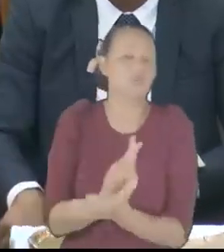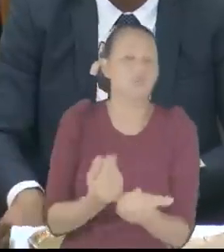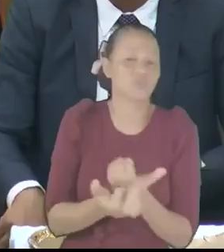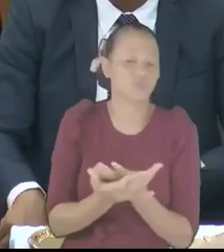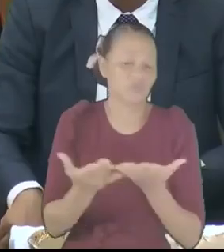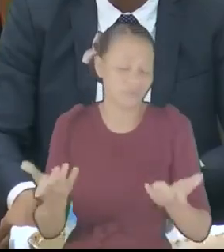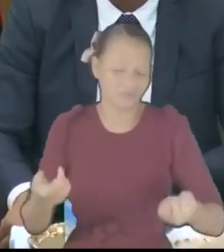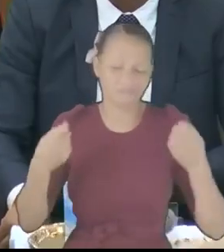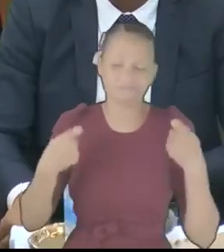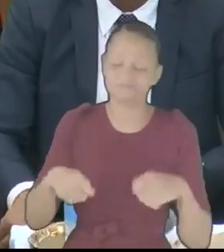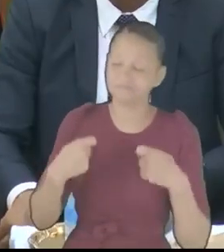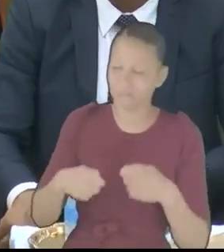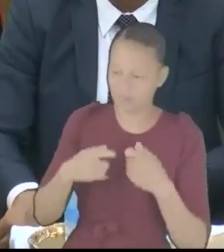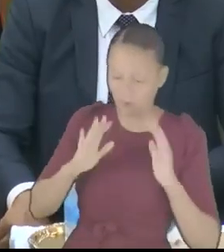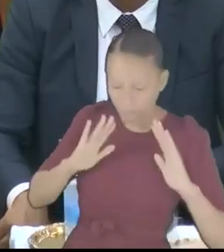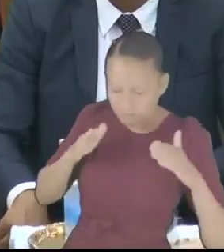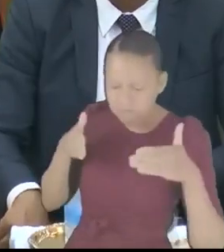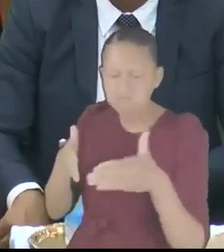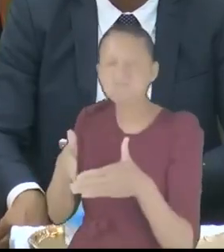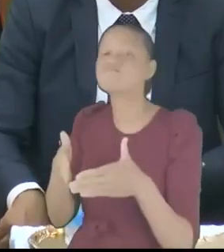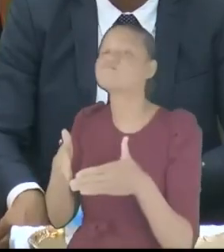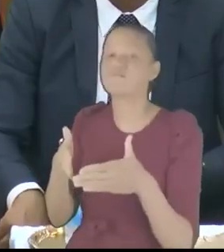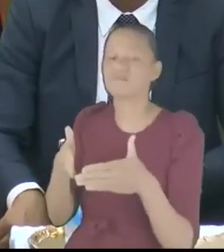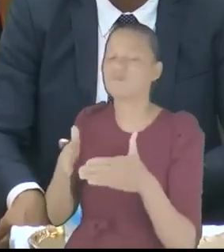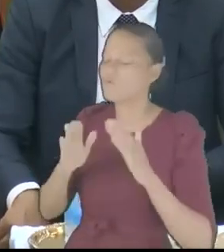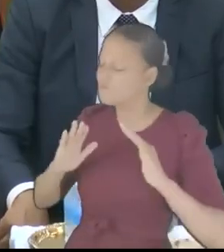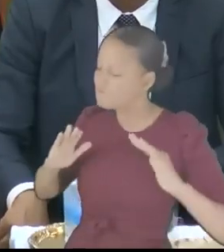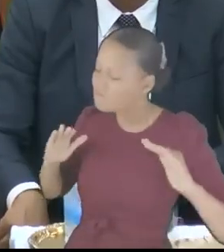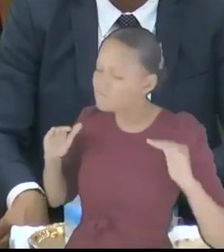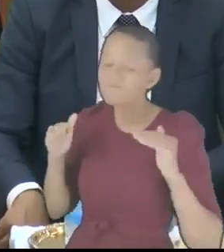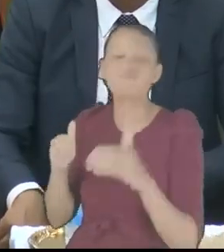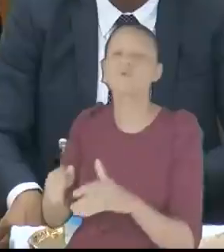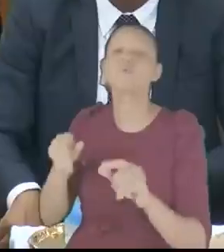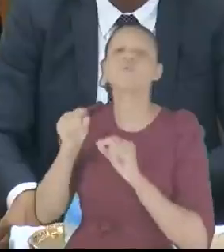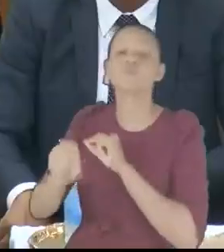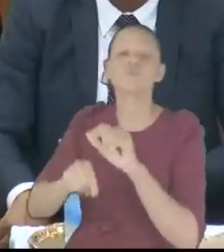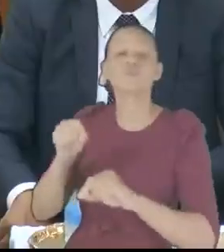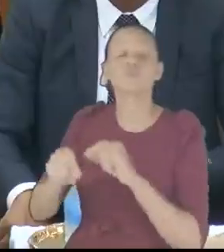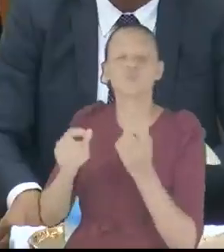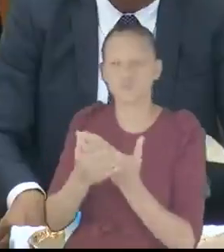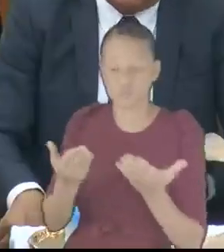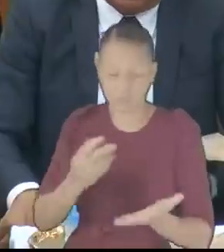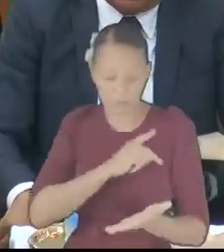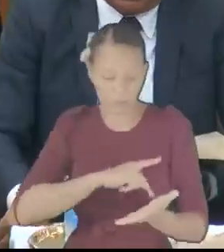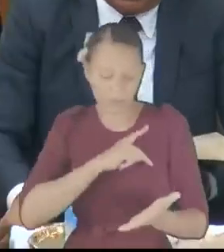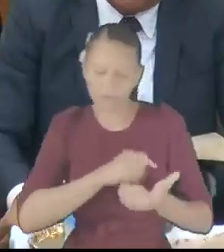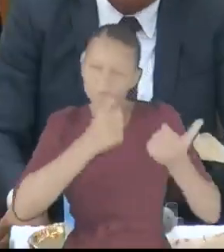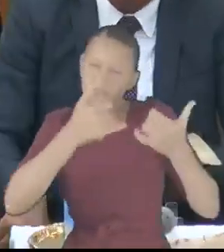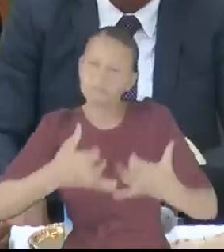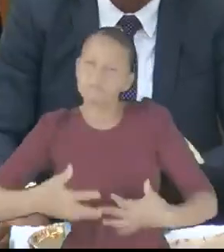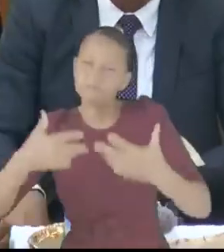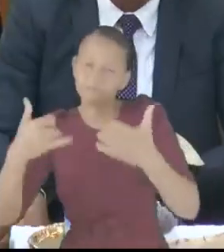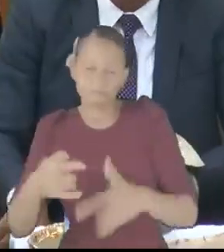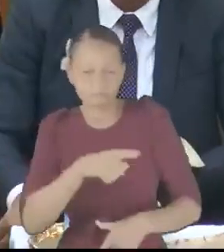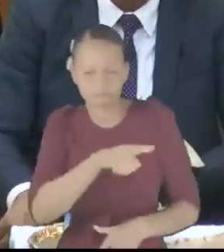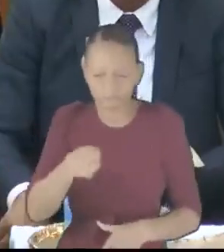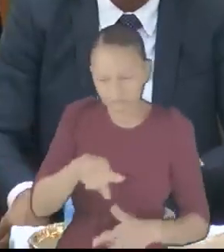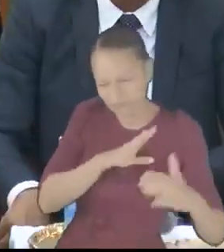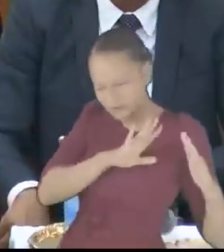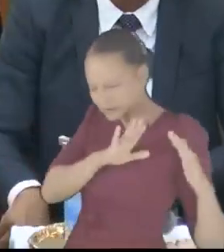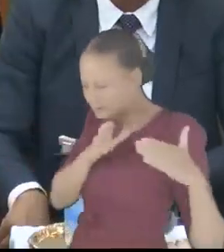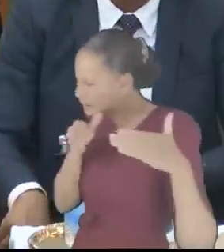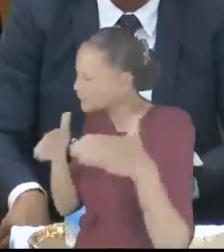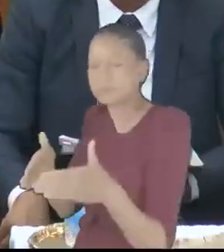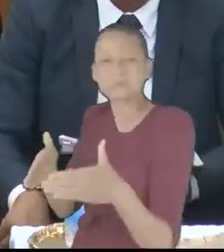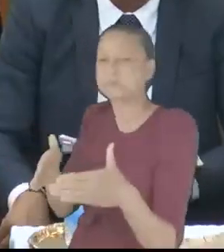eles precisavam se voltar exclusivamente para quem? É isso que Paulo quer dizer para eles, que eles deviam se